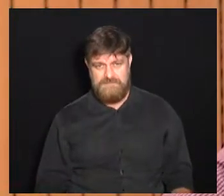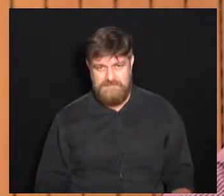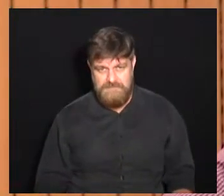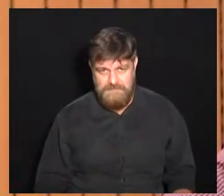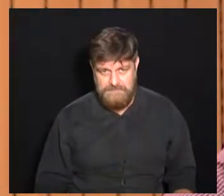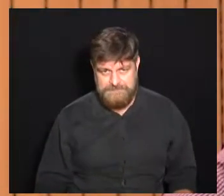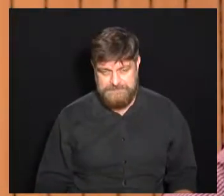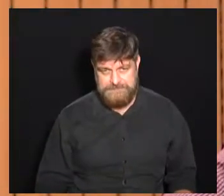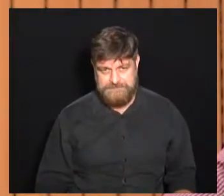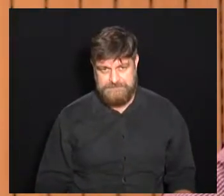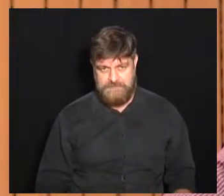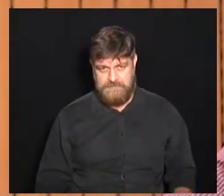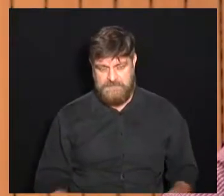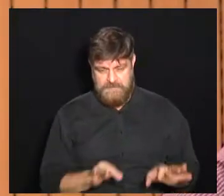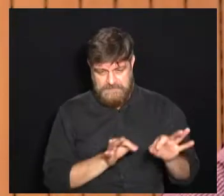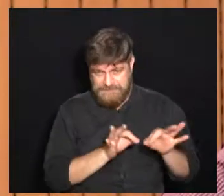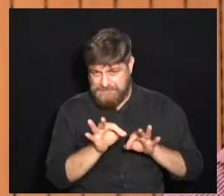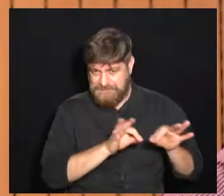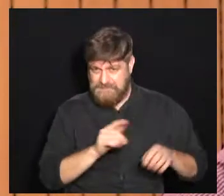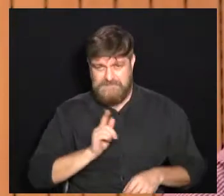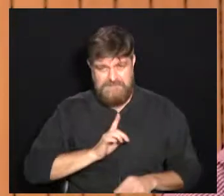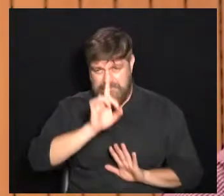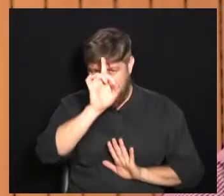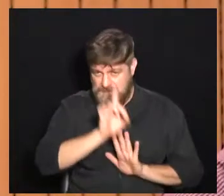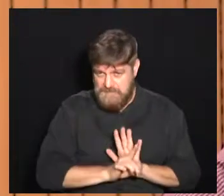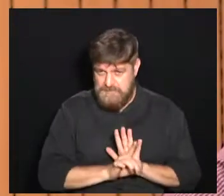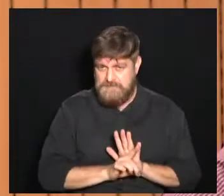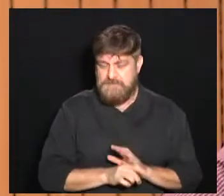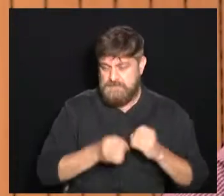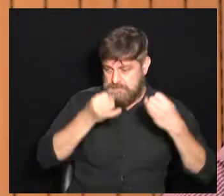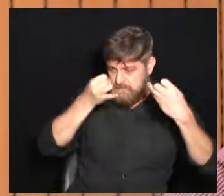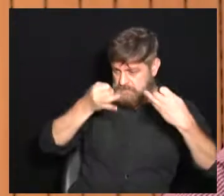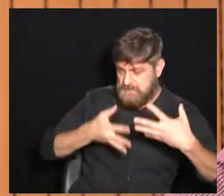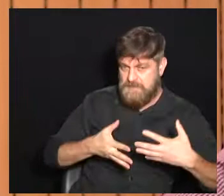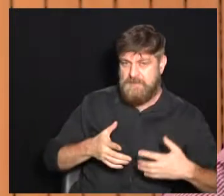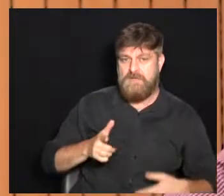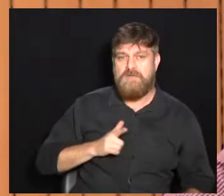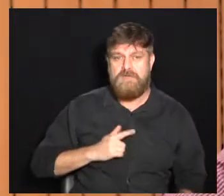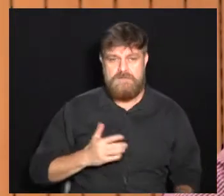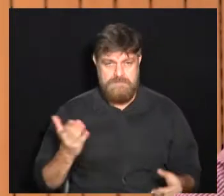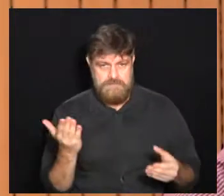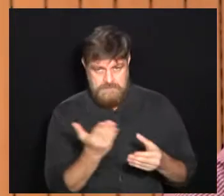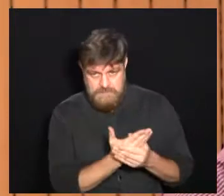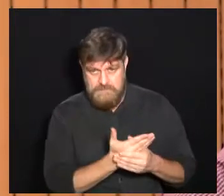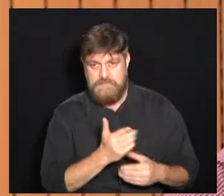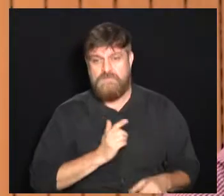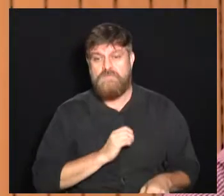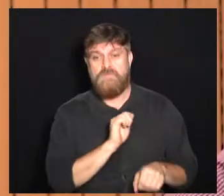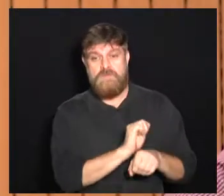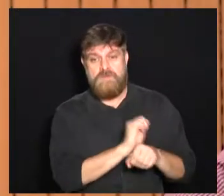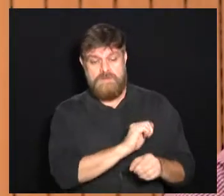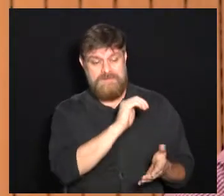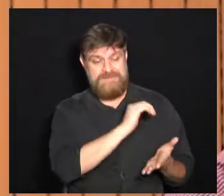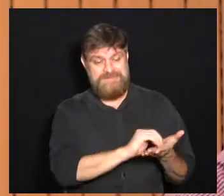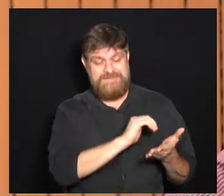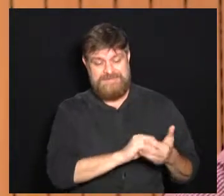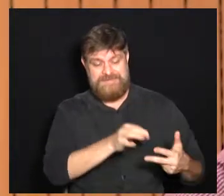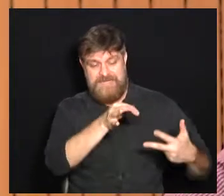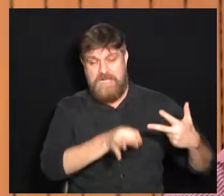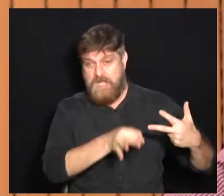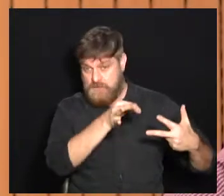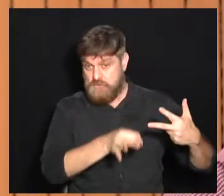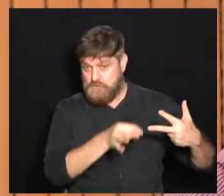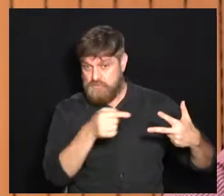A organização tem todo o direito à ampla defesa, eles entraram com recurso, está na Secretaria de Assuntos Jurídicos